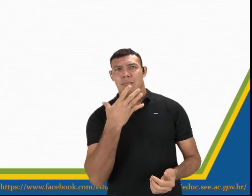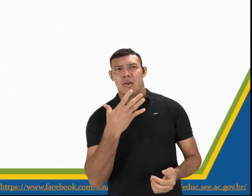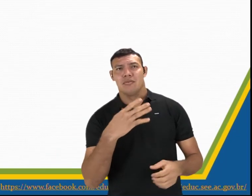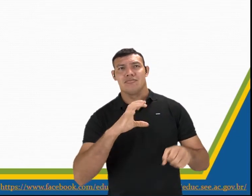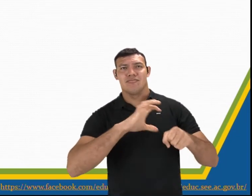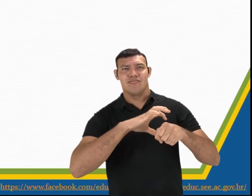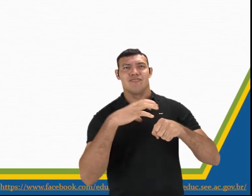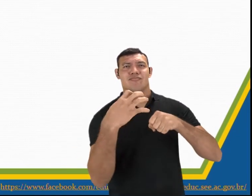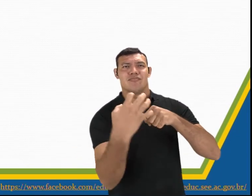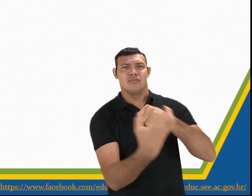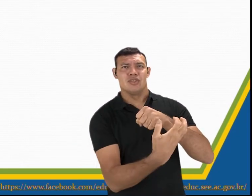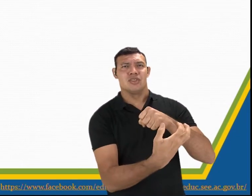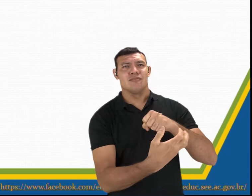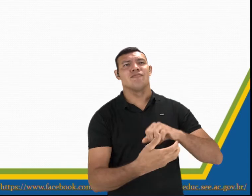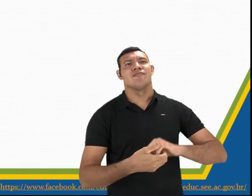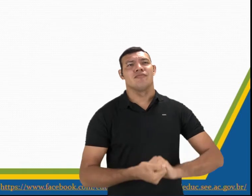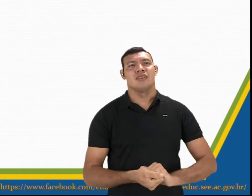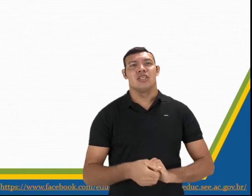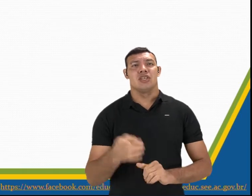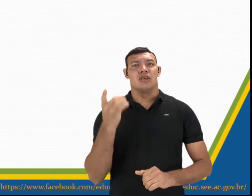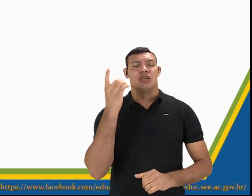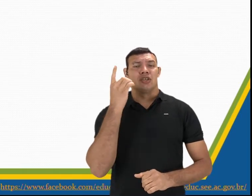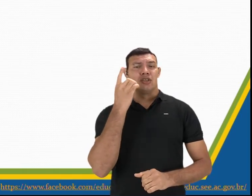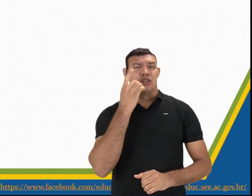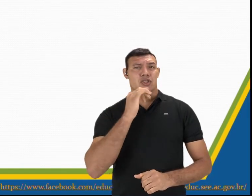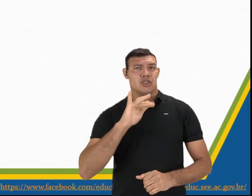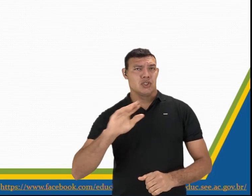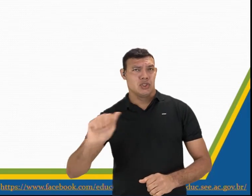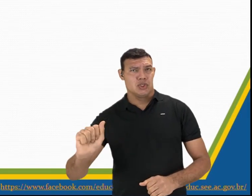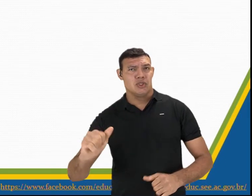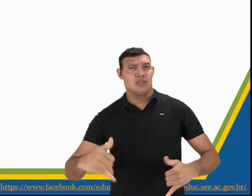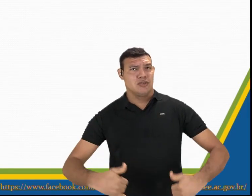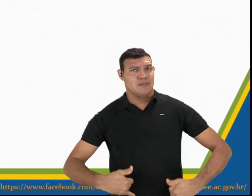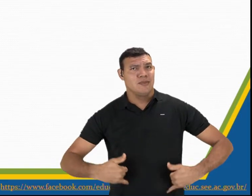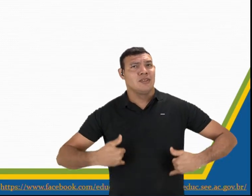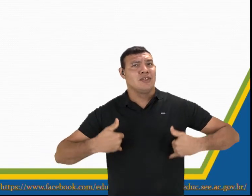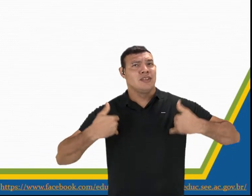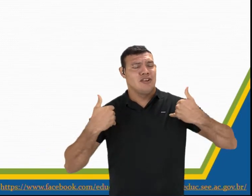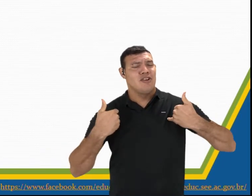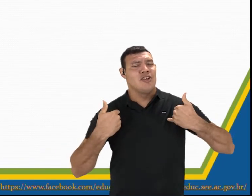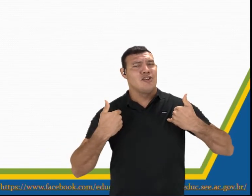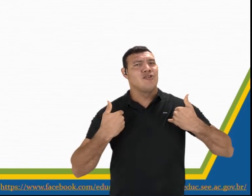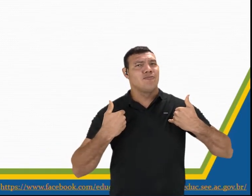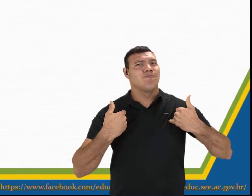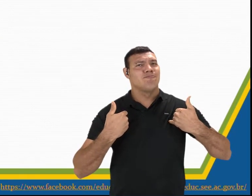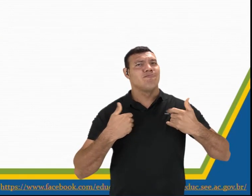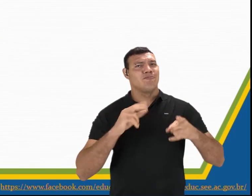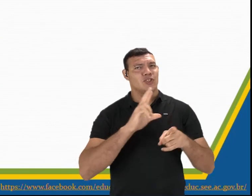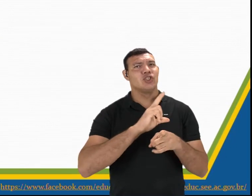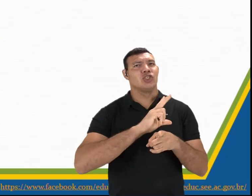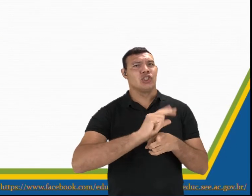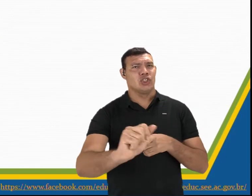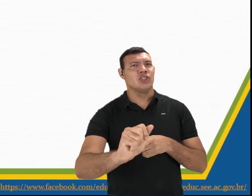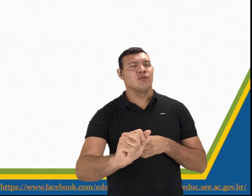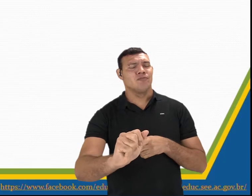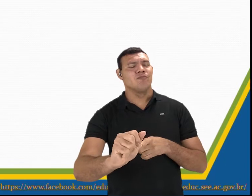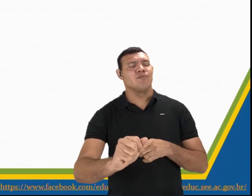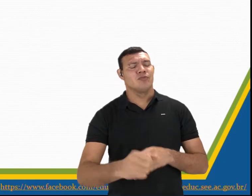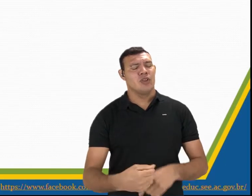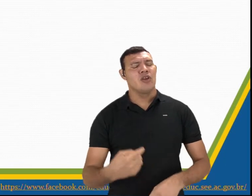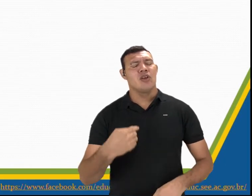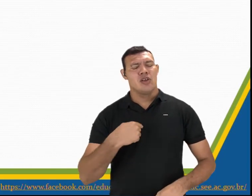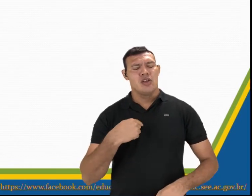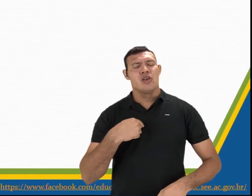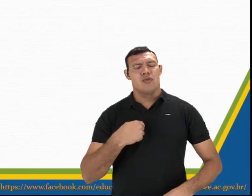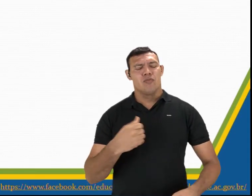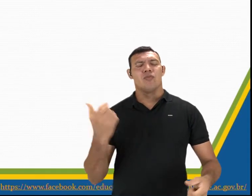uma vencedora. Entendam, isso que está em negrito não é uma manchete. A manchete